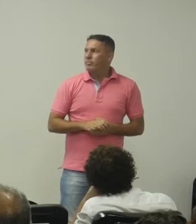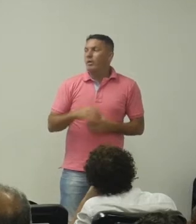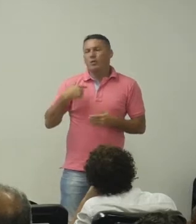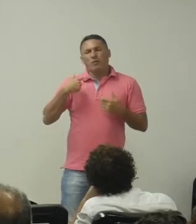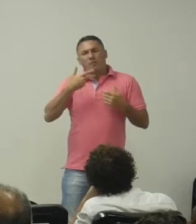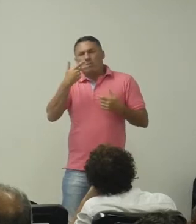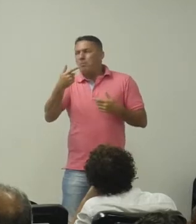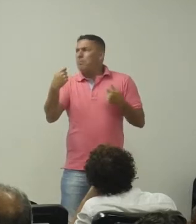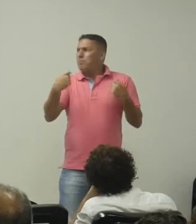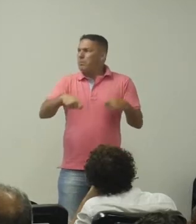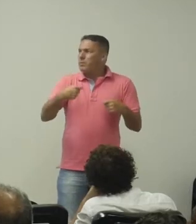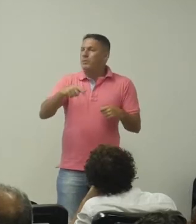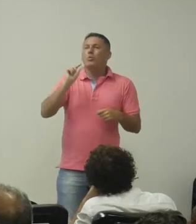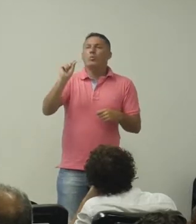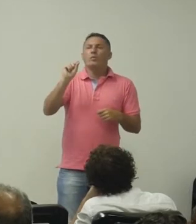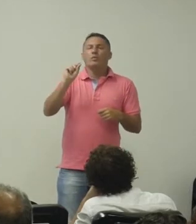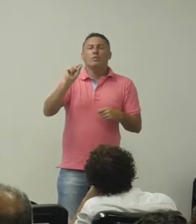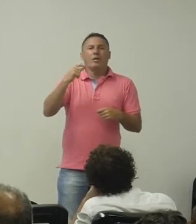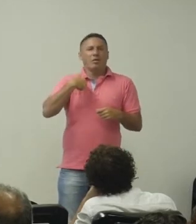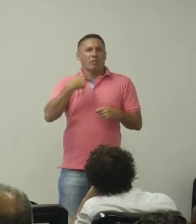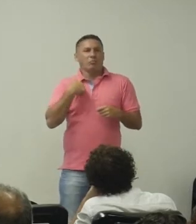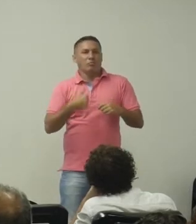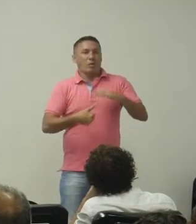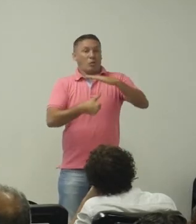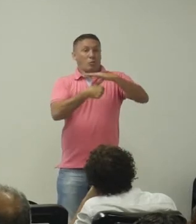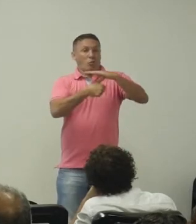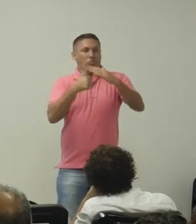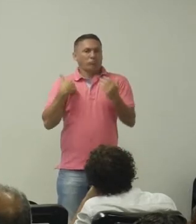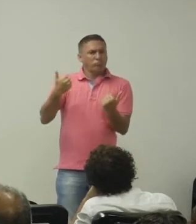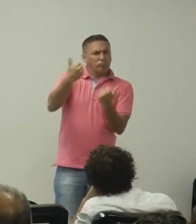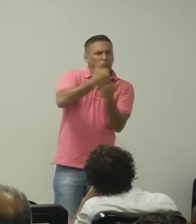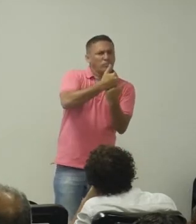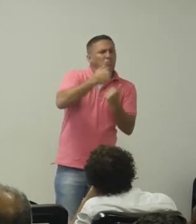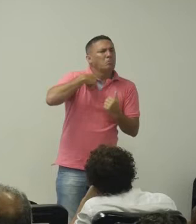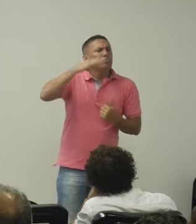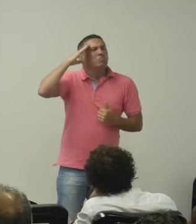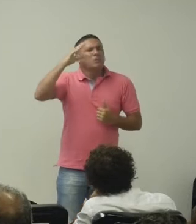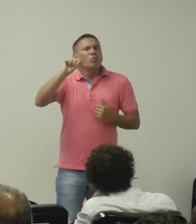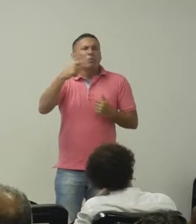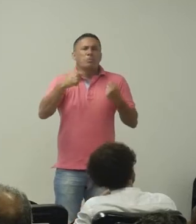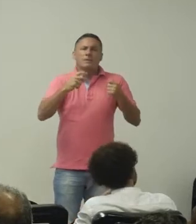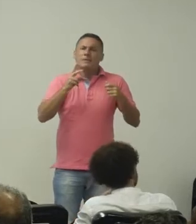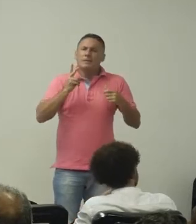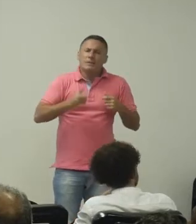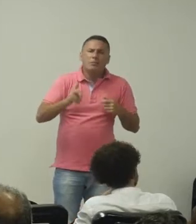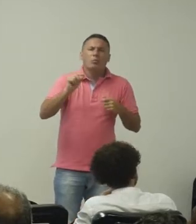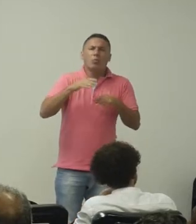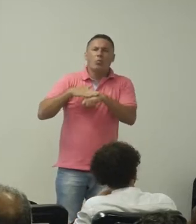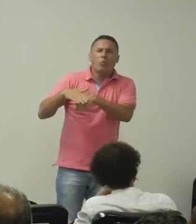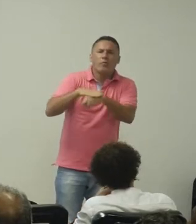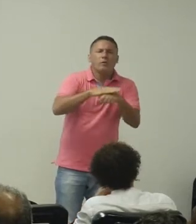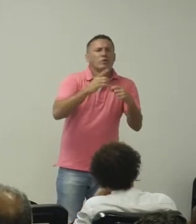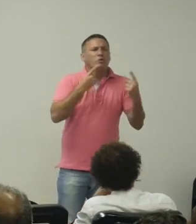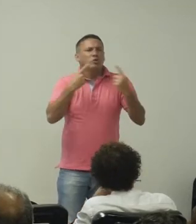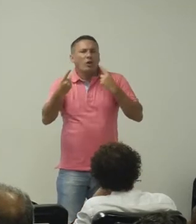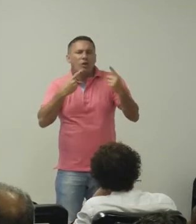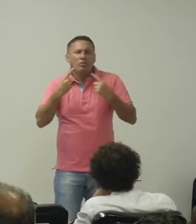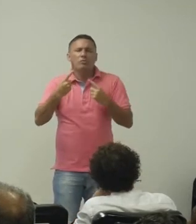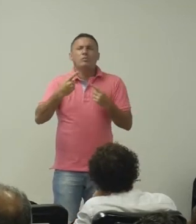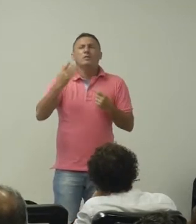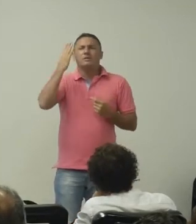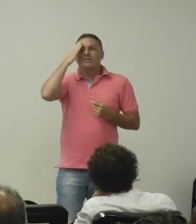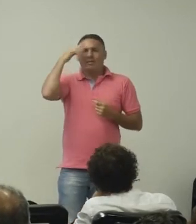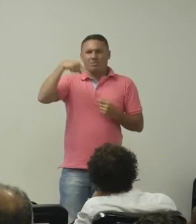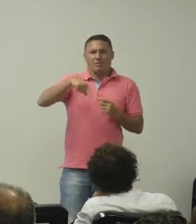assim, essa é uma gestão do diálogo. E nós sabemos aqui no Instituto, como a sociedade, de um modo geral, toda